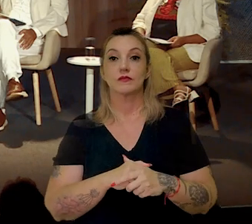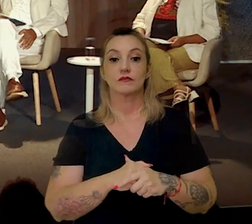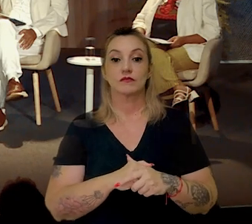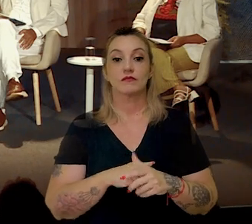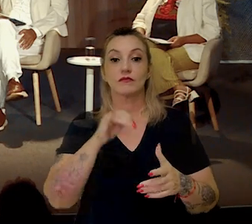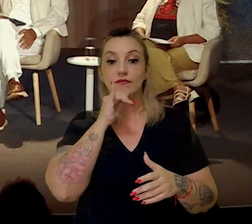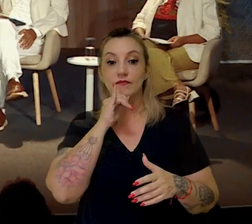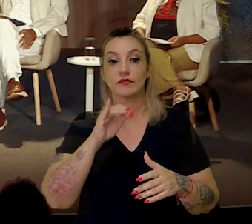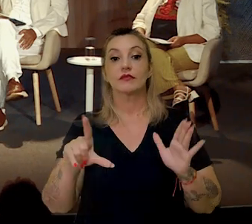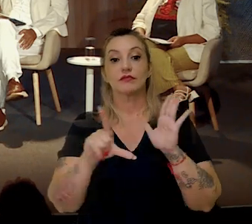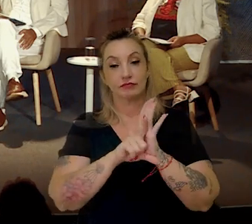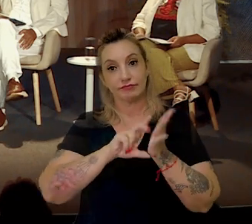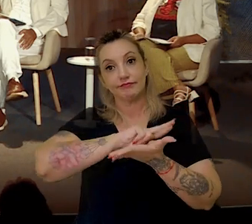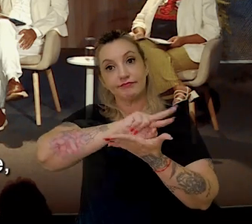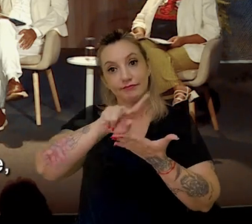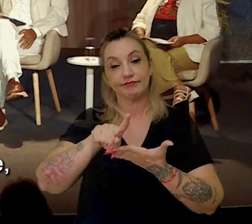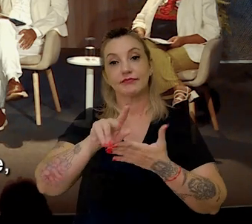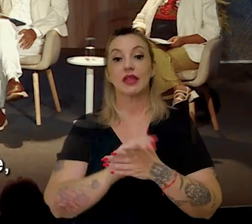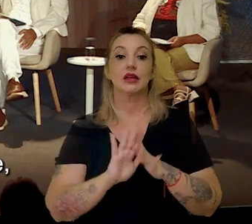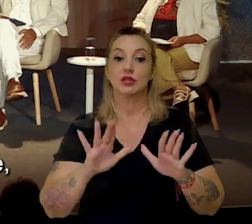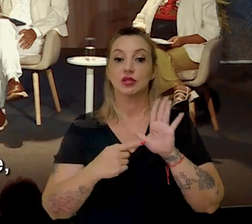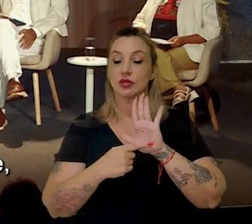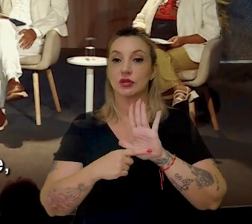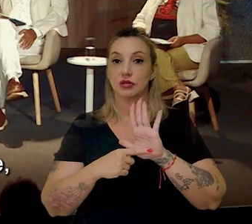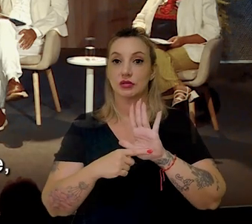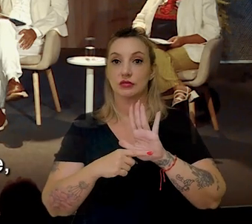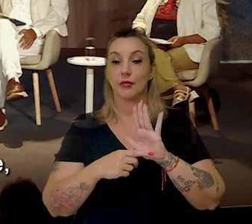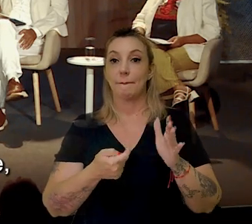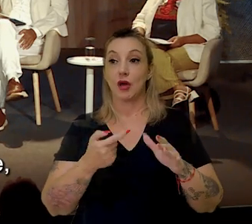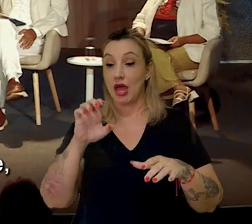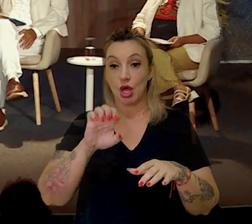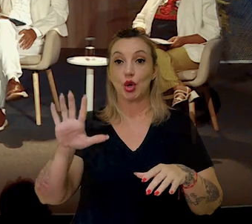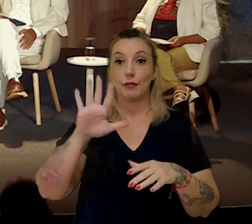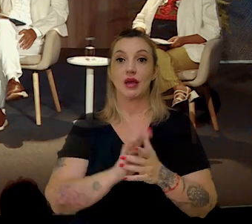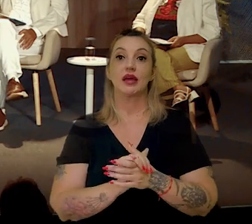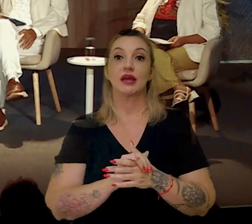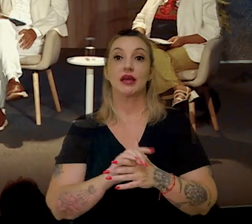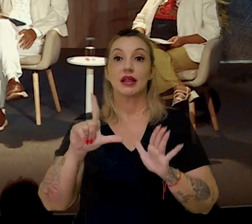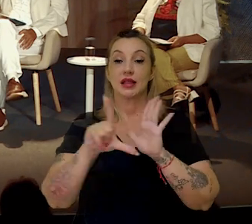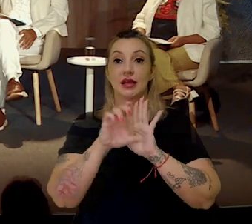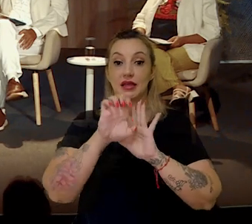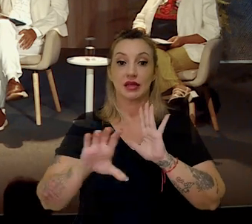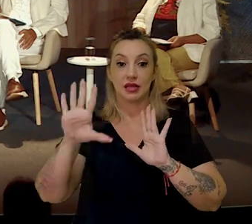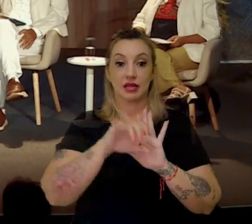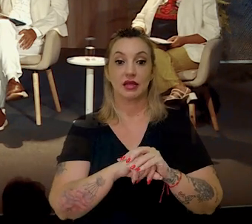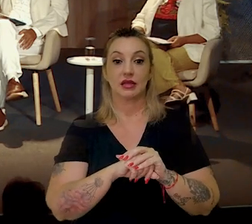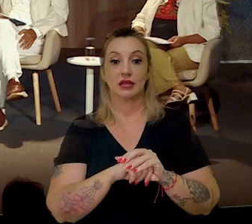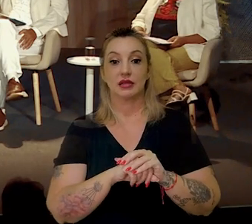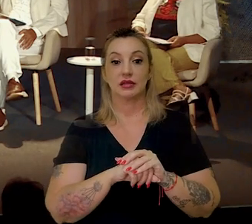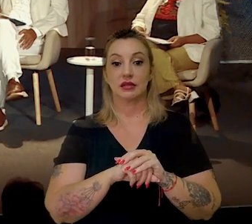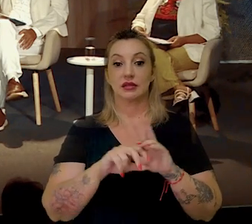um exemplo Claro é mais uma vez né Tem várias legislações mas só para ficar aqui na mais recente que é a europeia a legislação Europeia o nome dela é